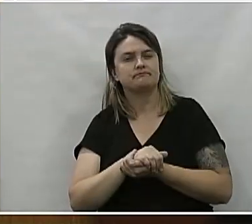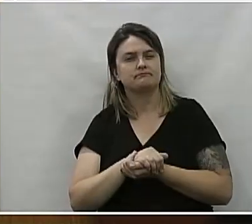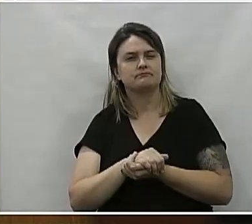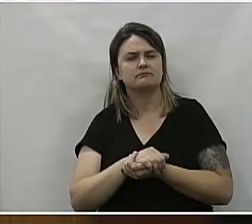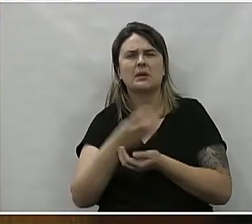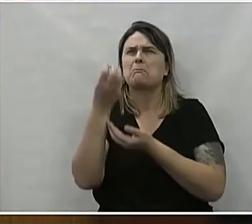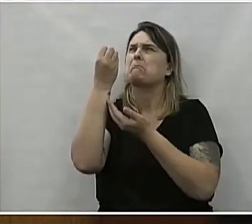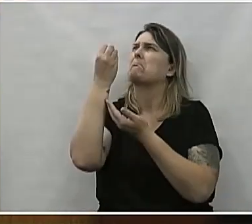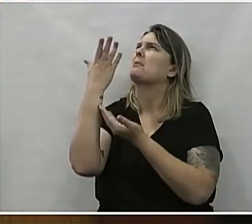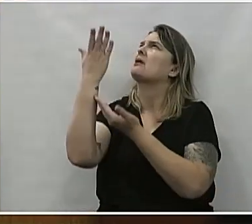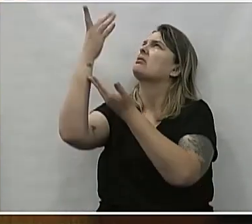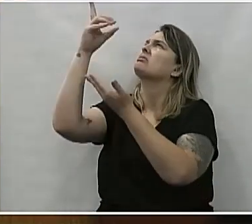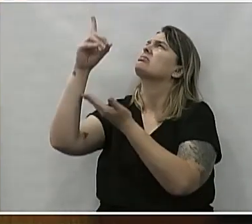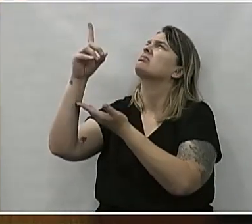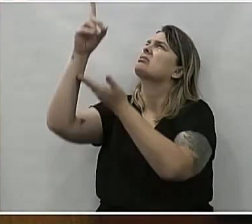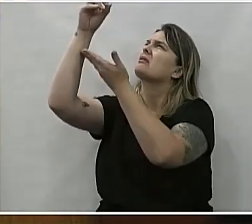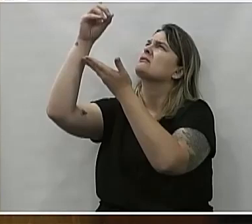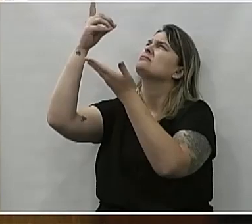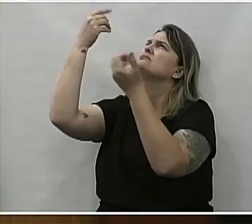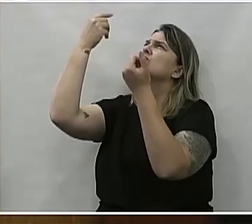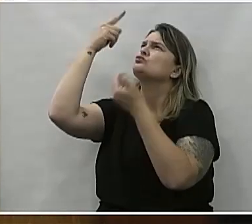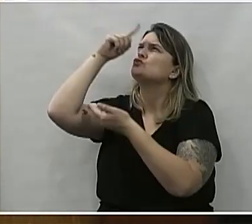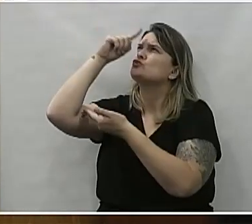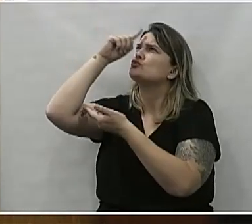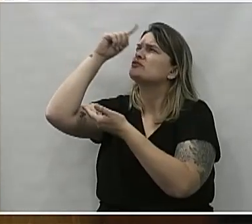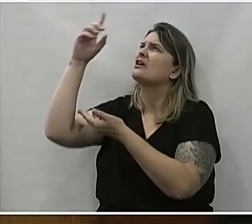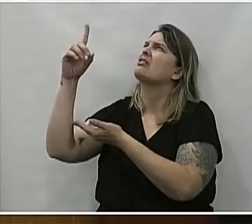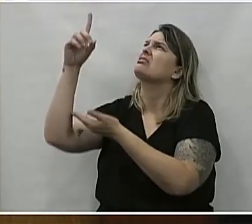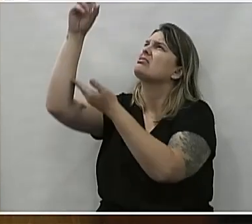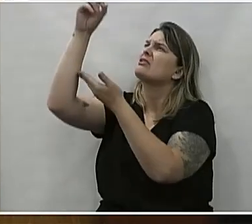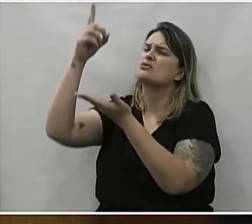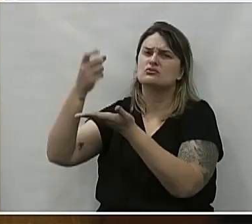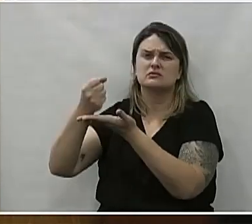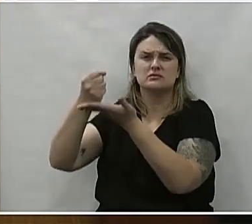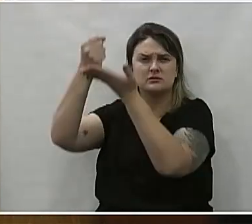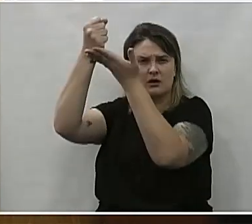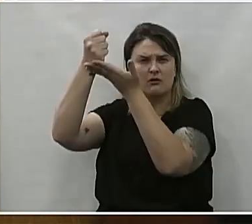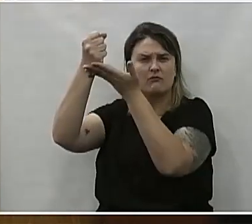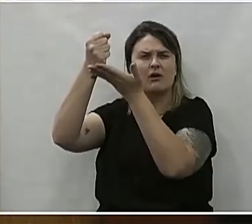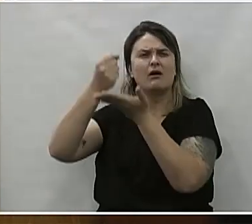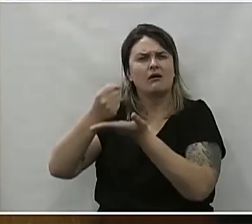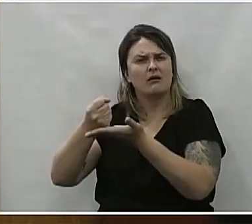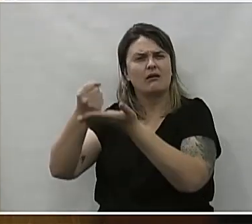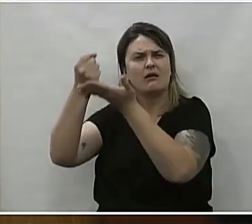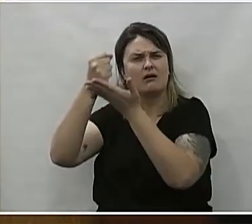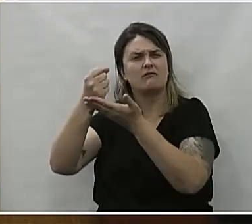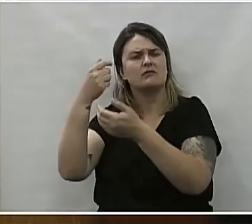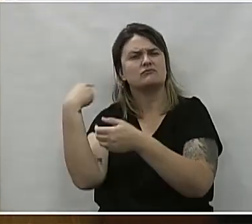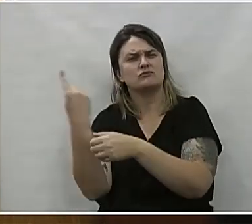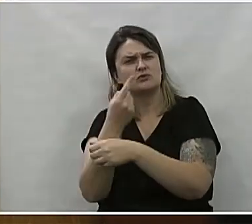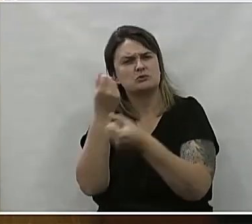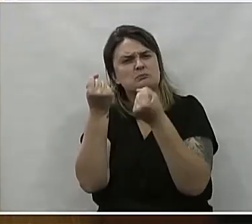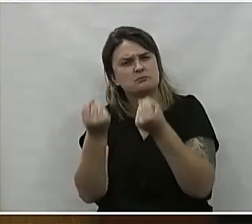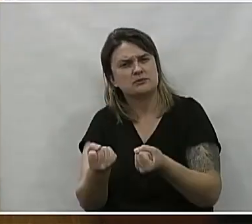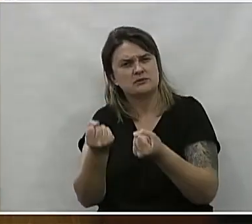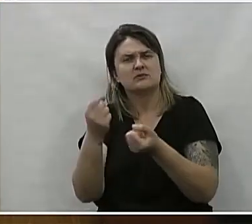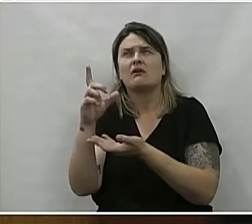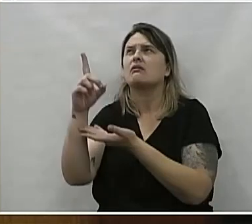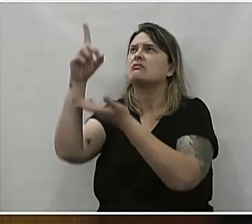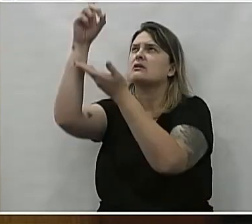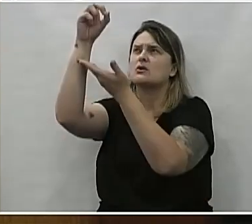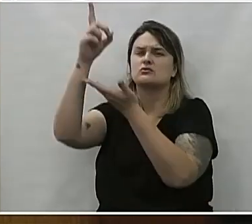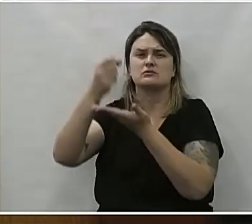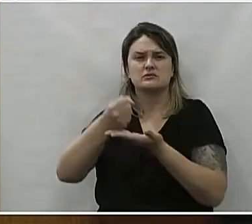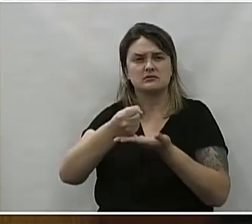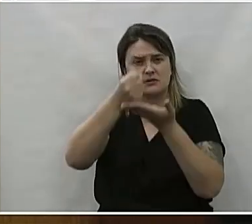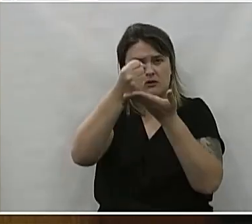Bendito seja o Senhor todos os dias Deus, nossa salvação, leva nossos fardos Nosso Deus é um Deus que